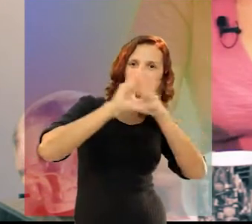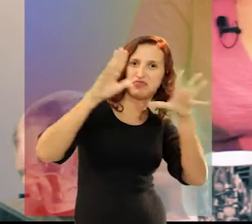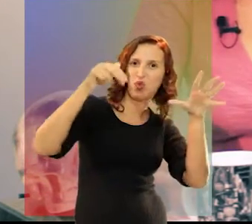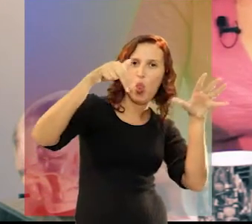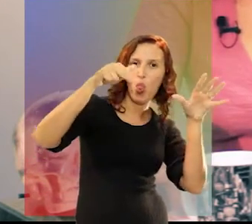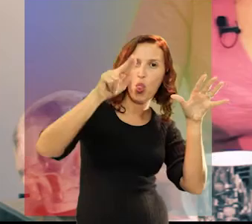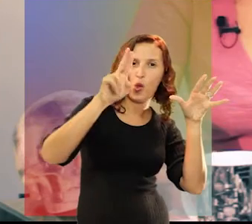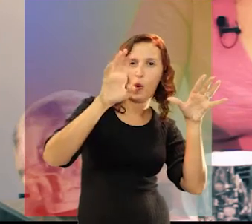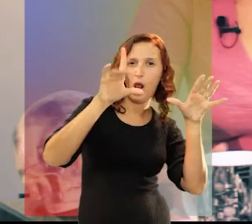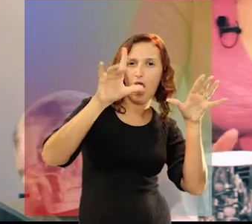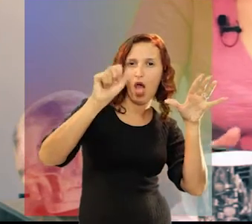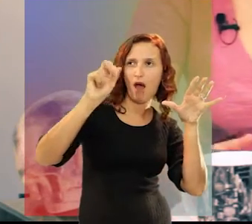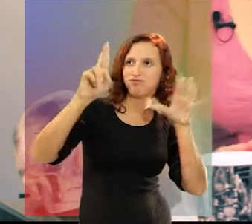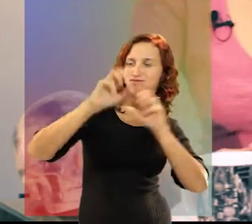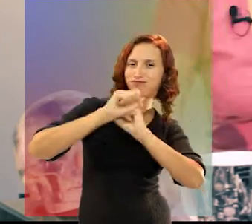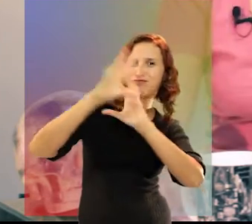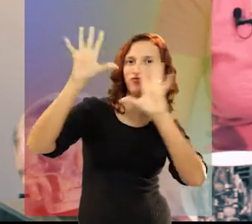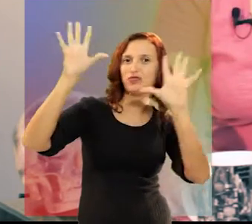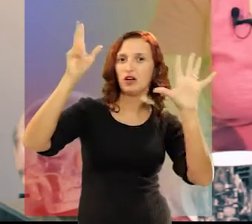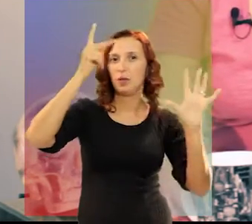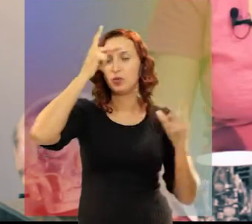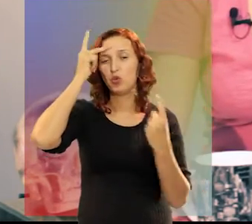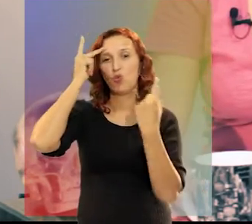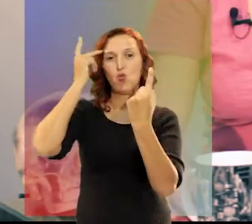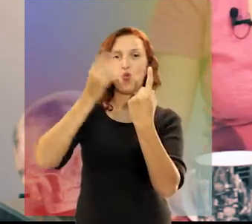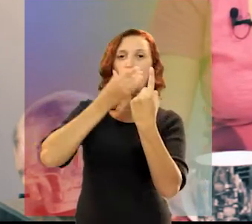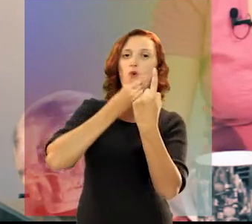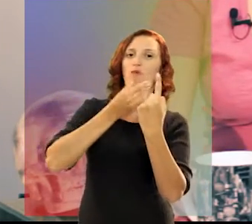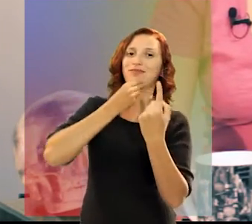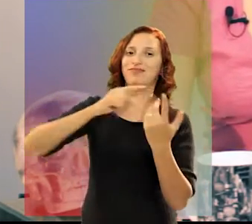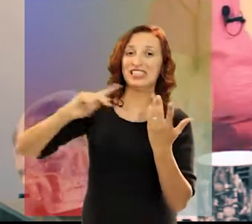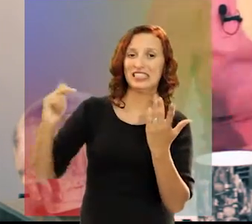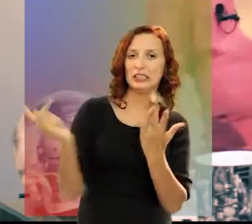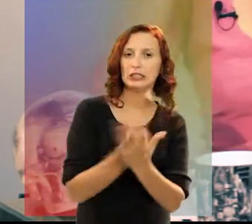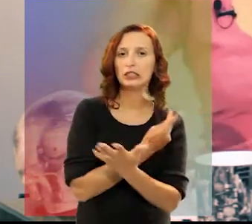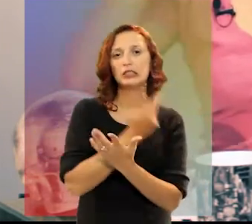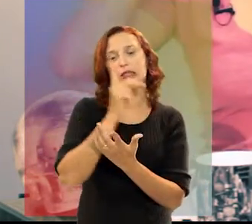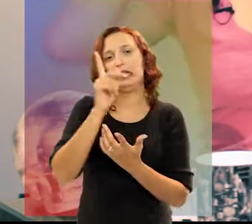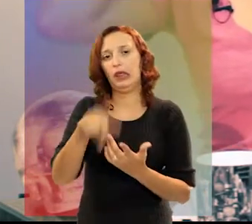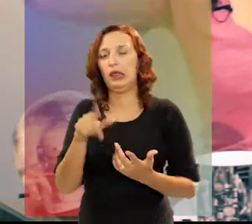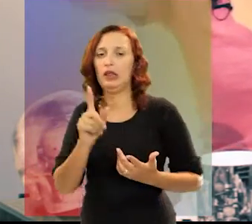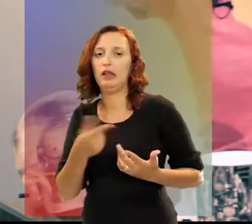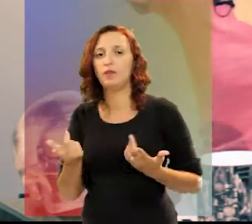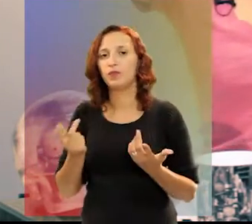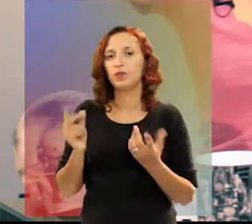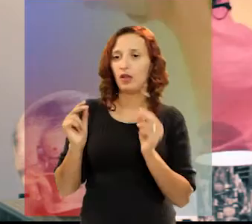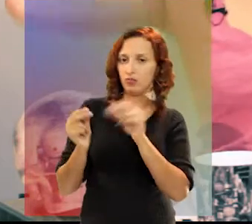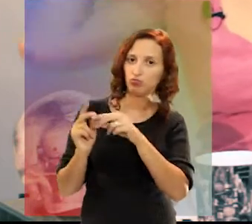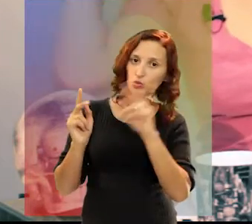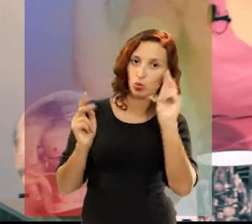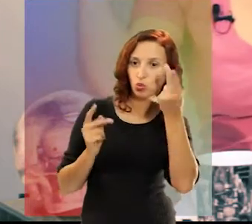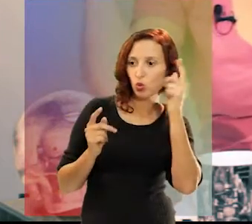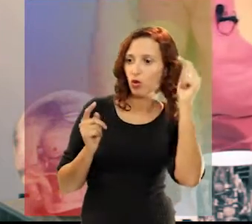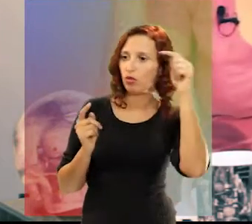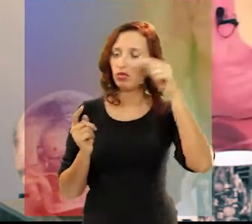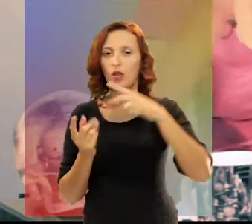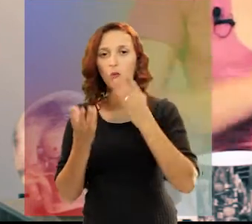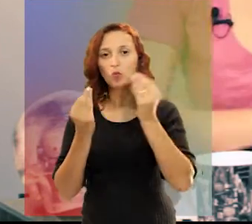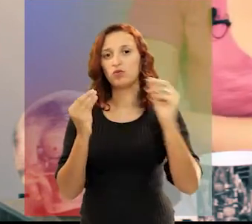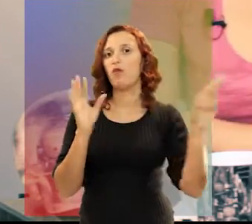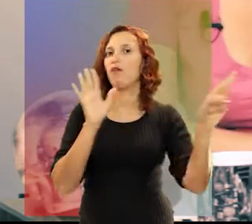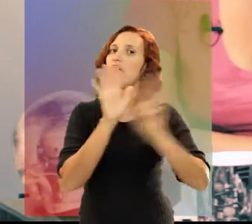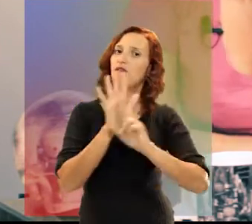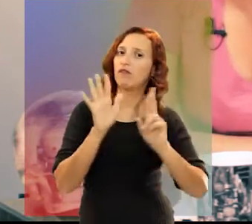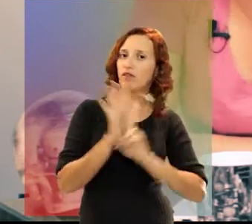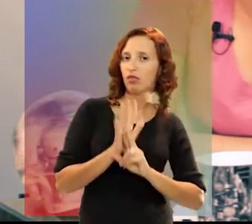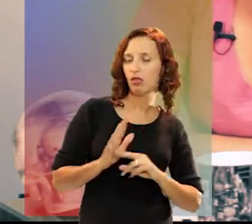acidente nuclear que acontece com o John, né, que é o Dr. Manhattan, um dos personagens mais legais dessa história toda. E a gente usou essa história dele como